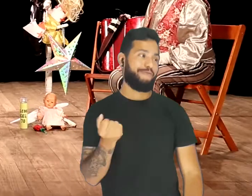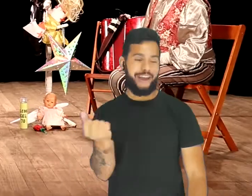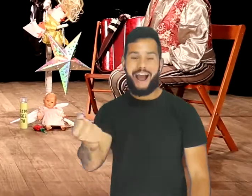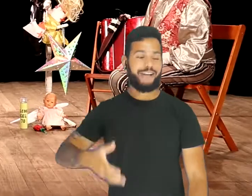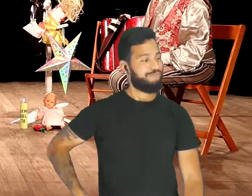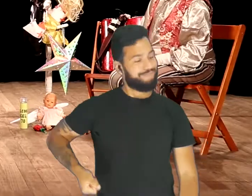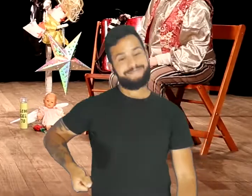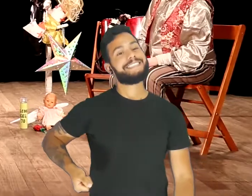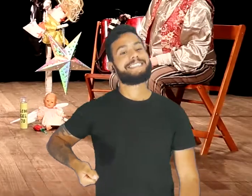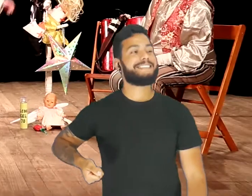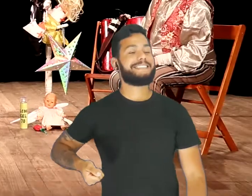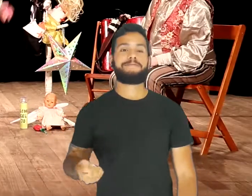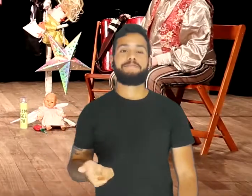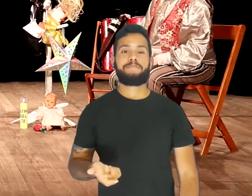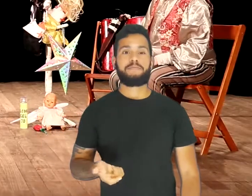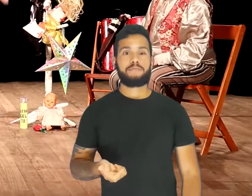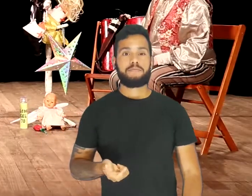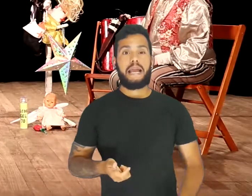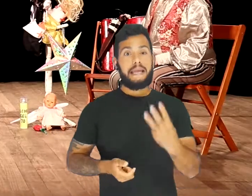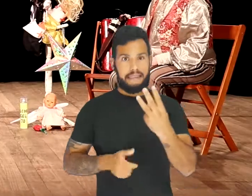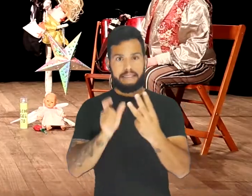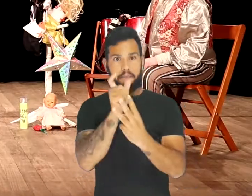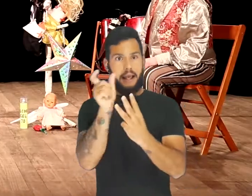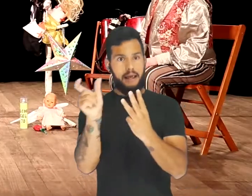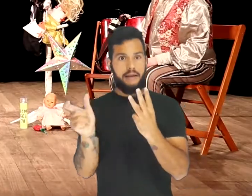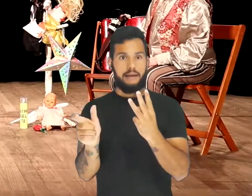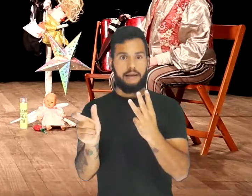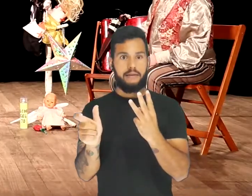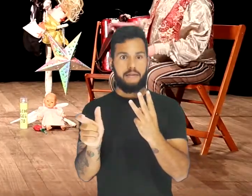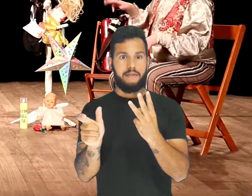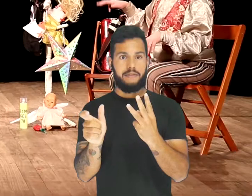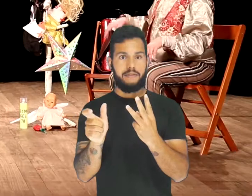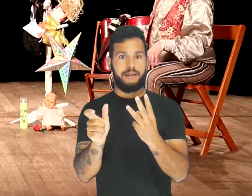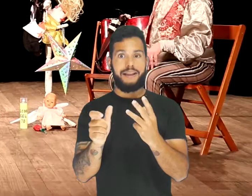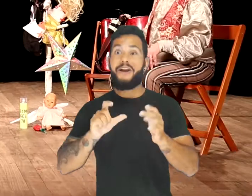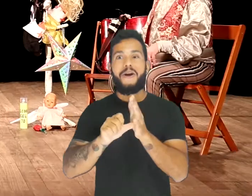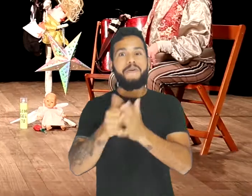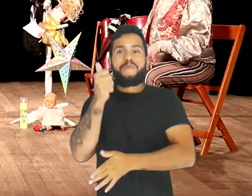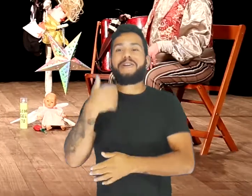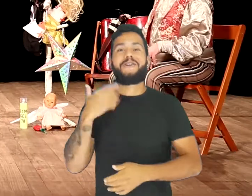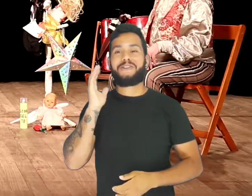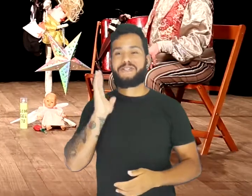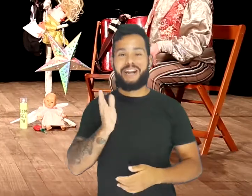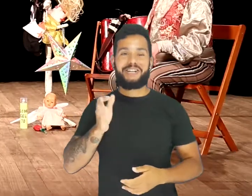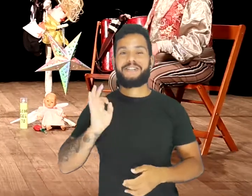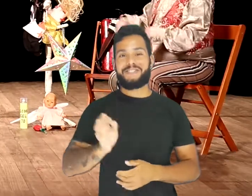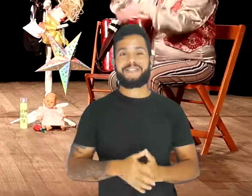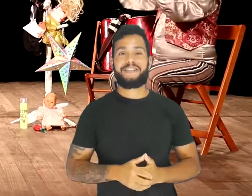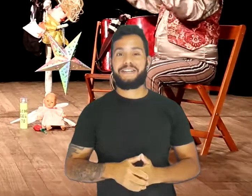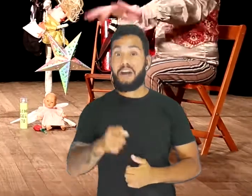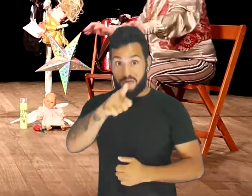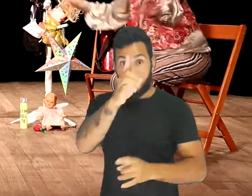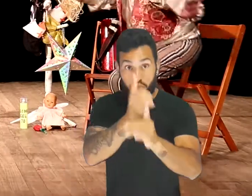É caminhando, viajando. Ah, acertou já a viagem. Mas são três palavras, vai deixar só uma? Pode ser.